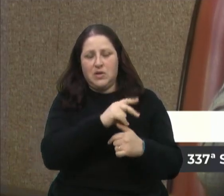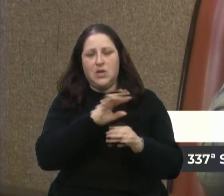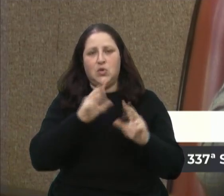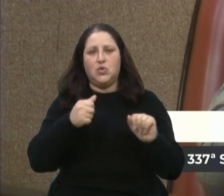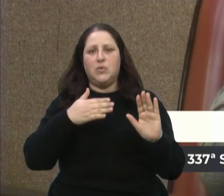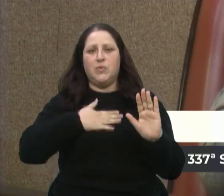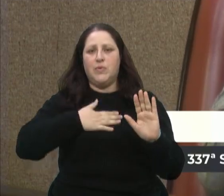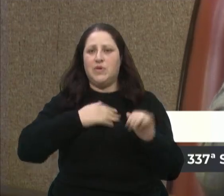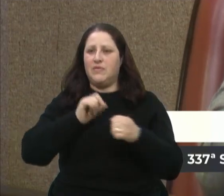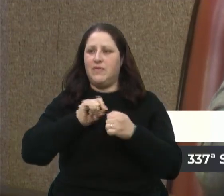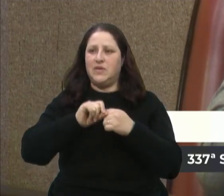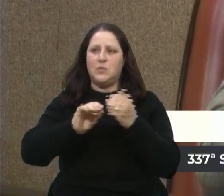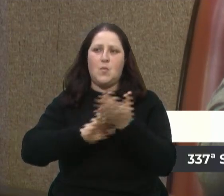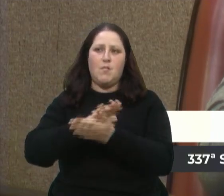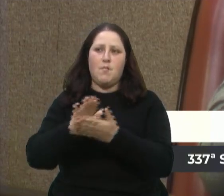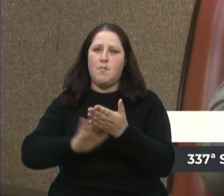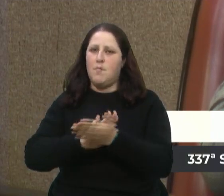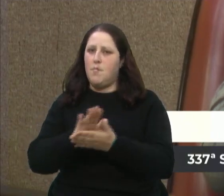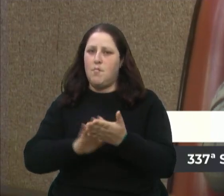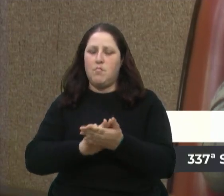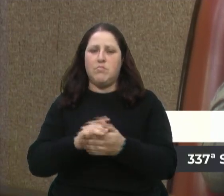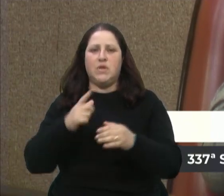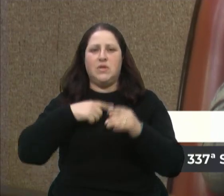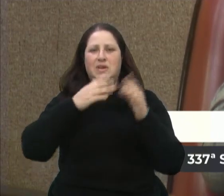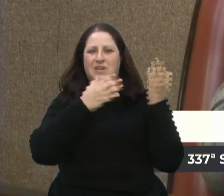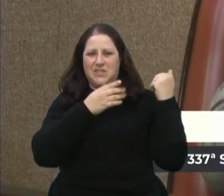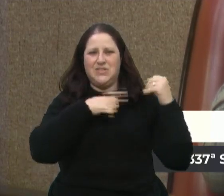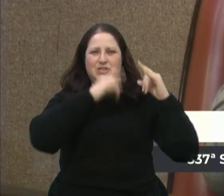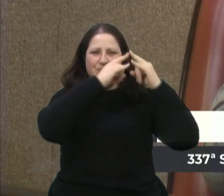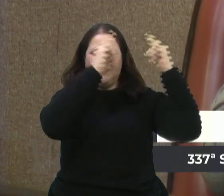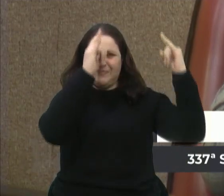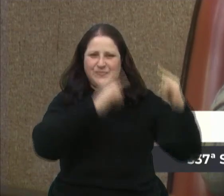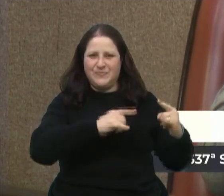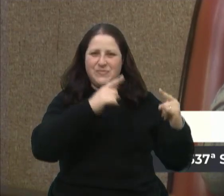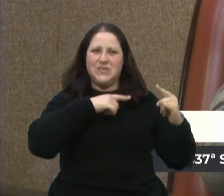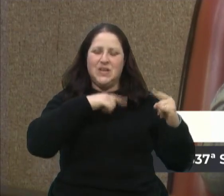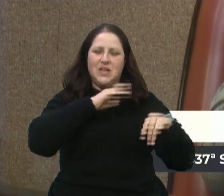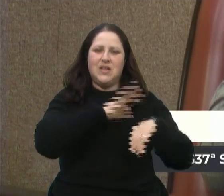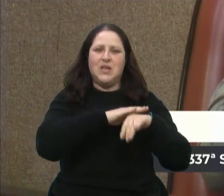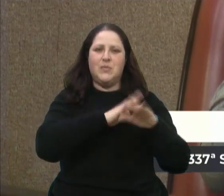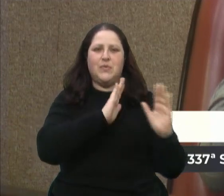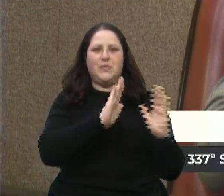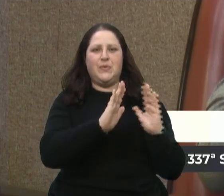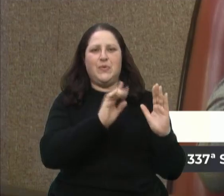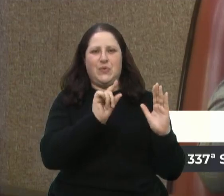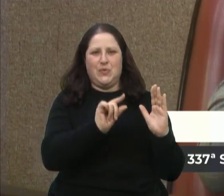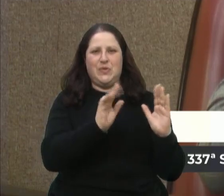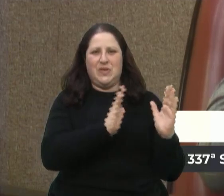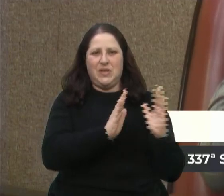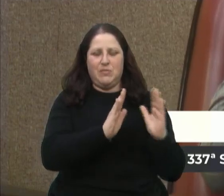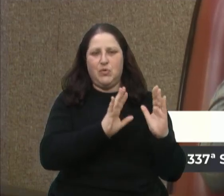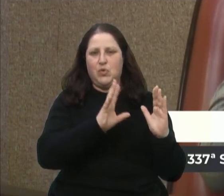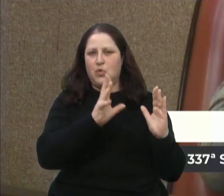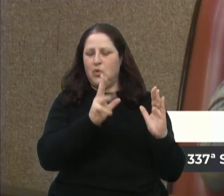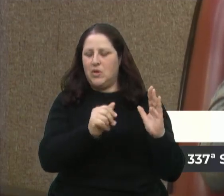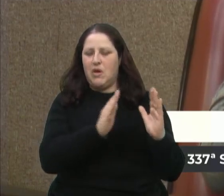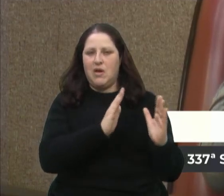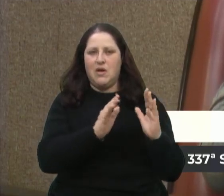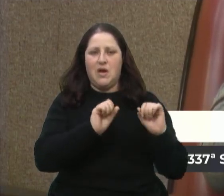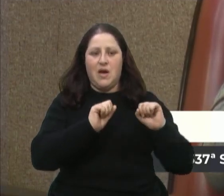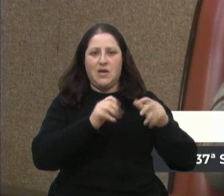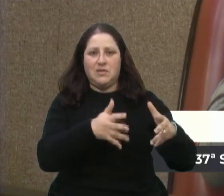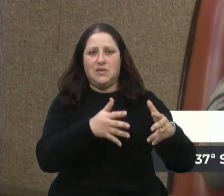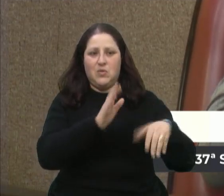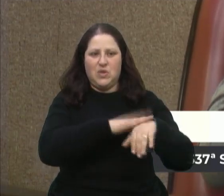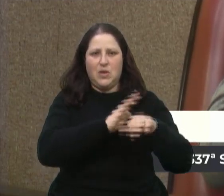foi concluída em nada. As bancas que tinham, né, o temporário já virou. Toda uma ação temporária de governo se